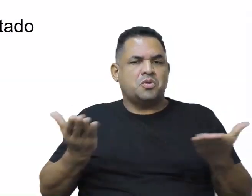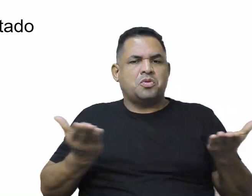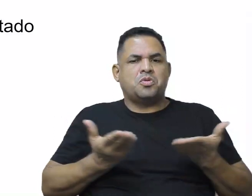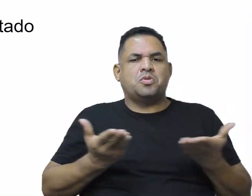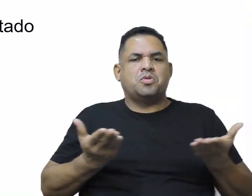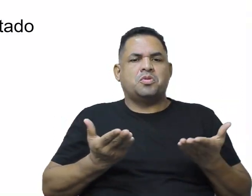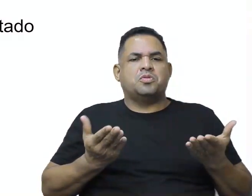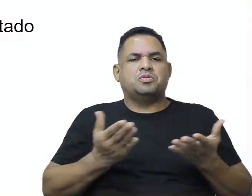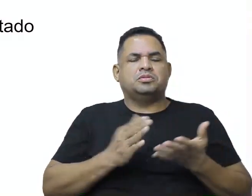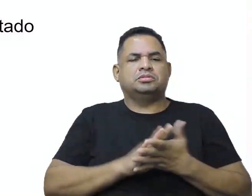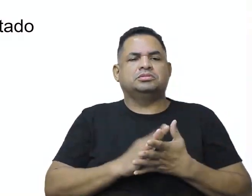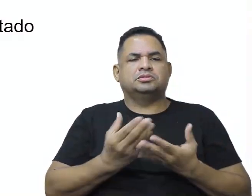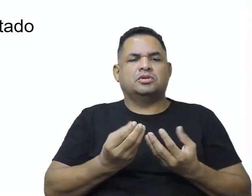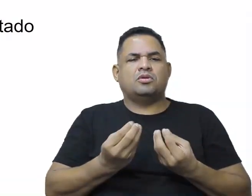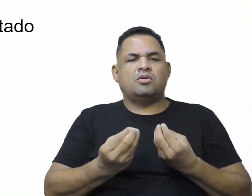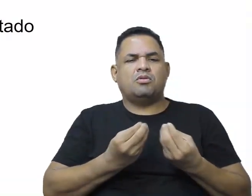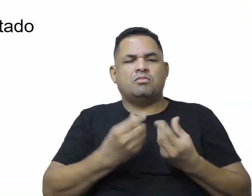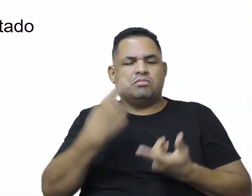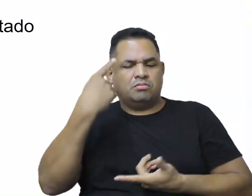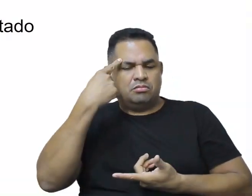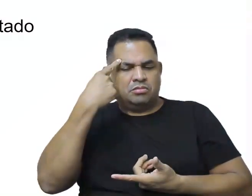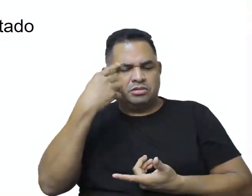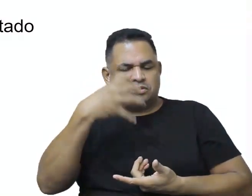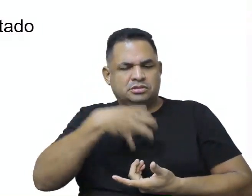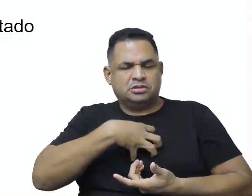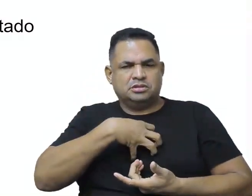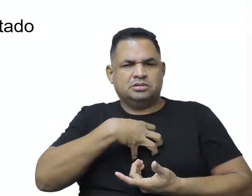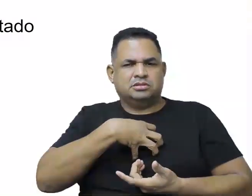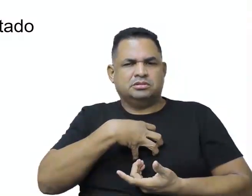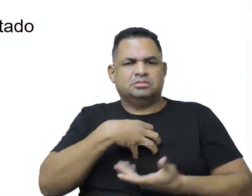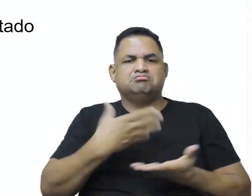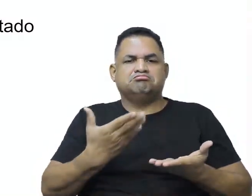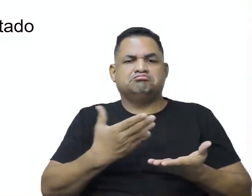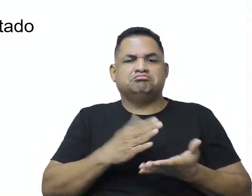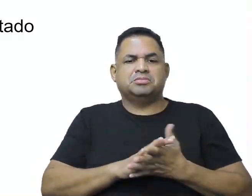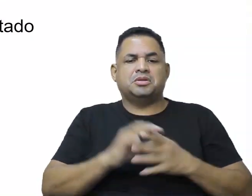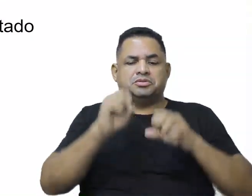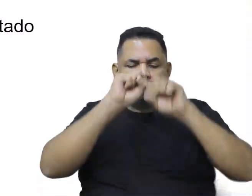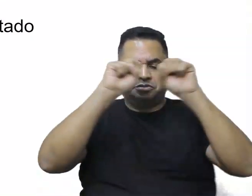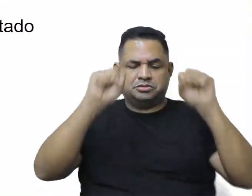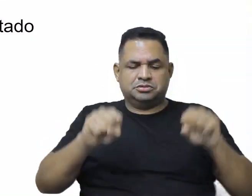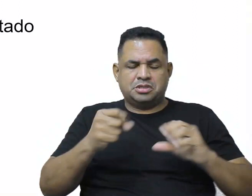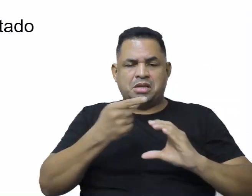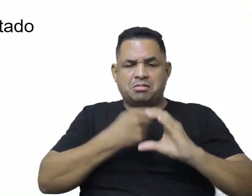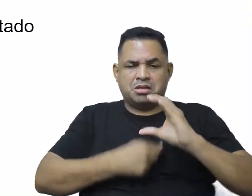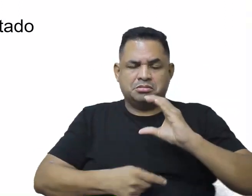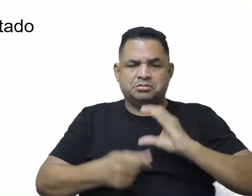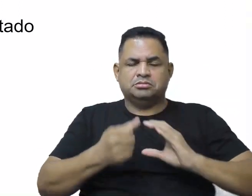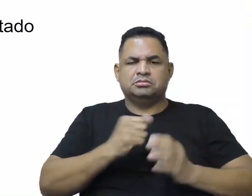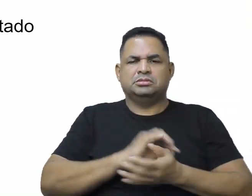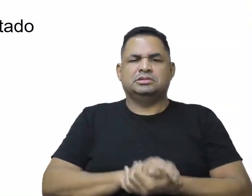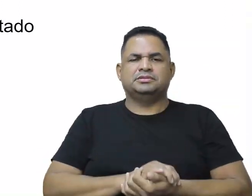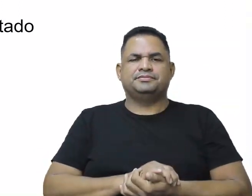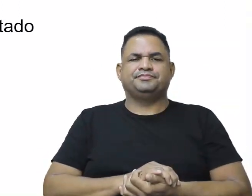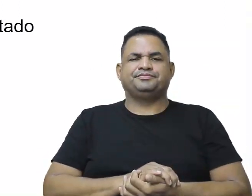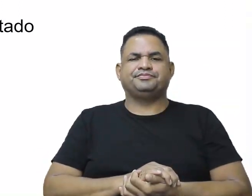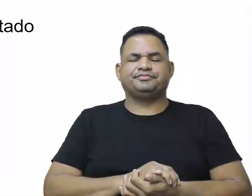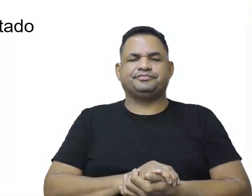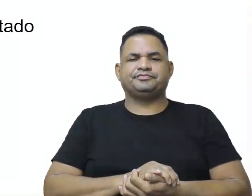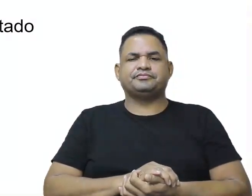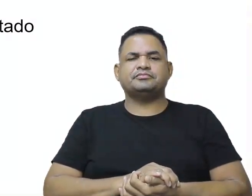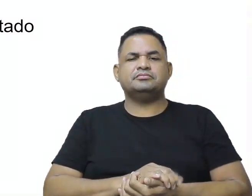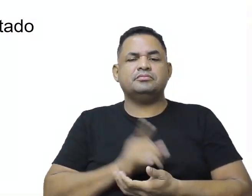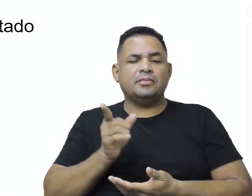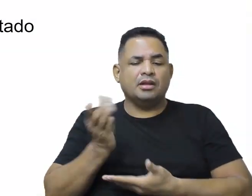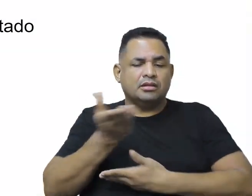fala de um modo de agir de pensar e de sentir a partir do sistema capitalista e foi isso que ele falou que